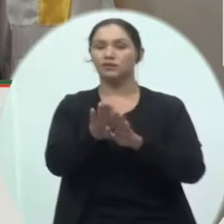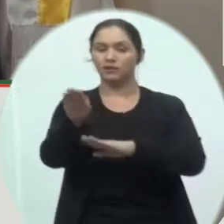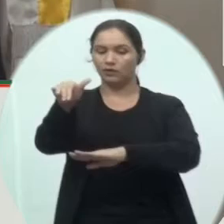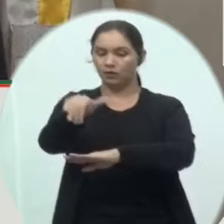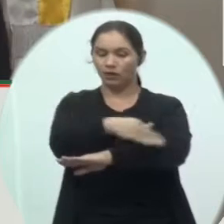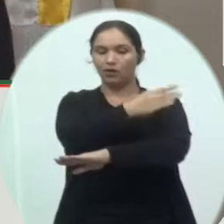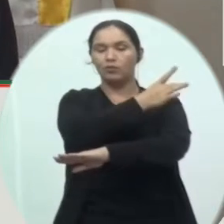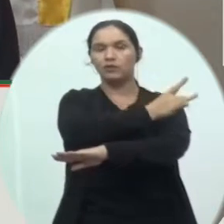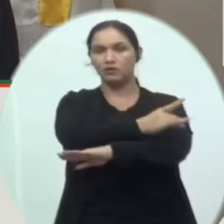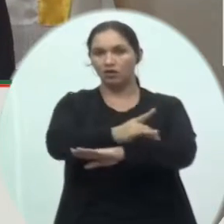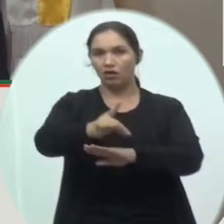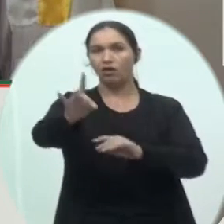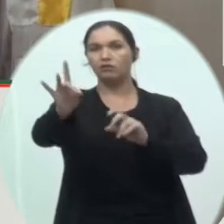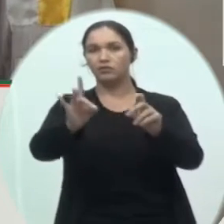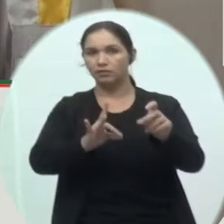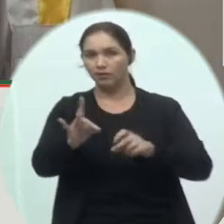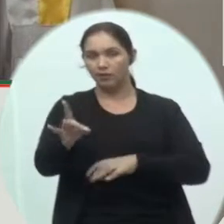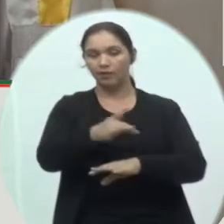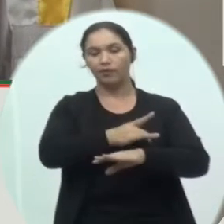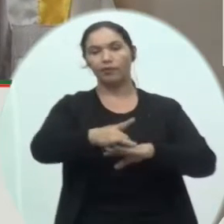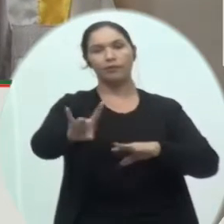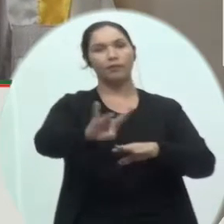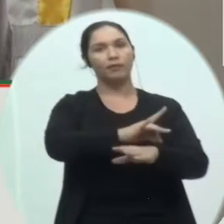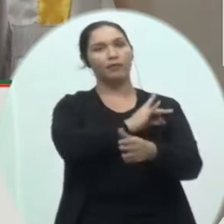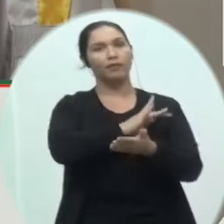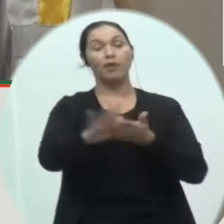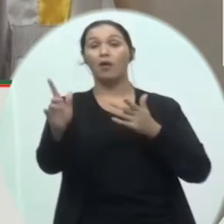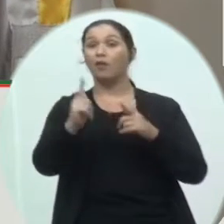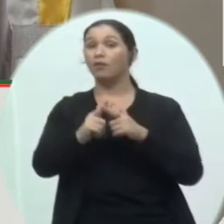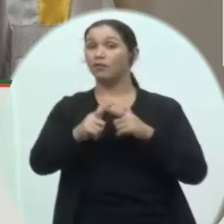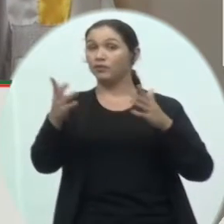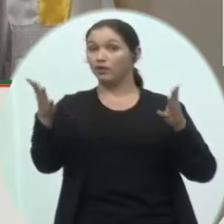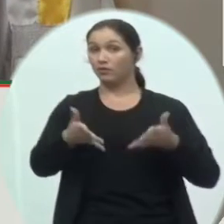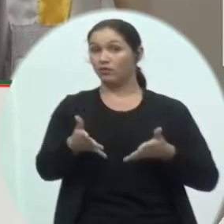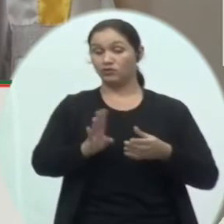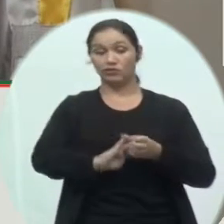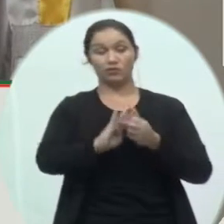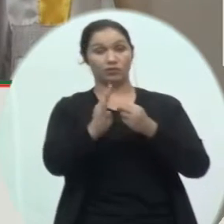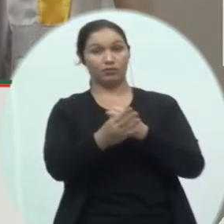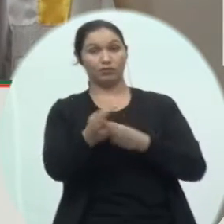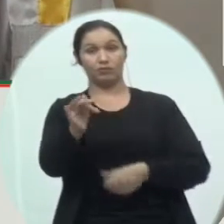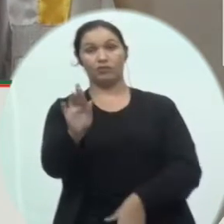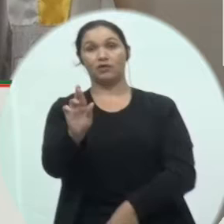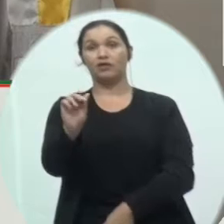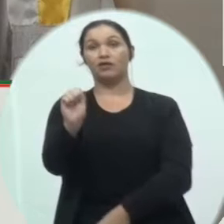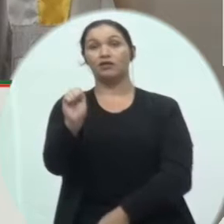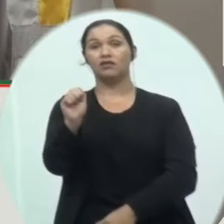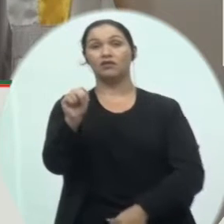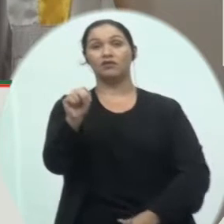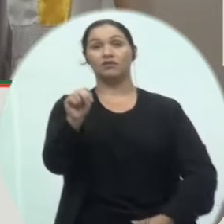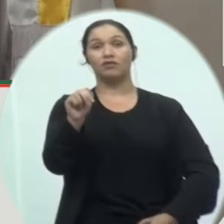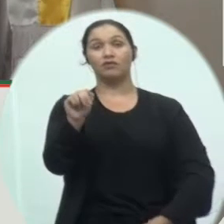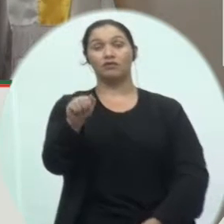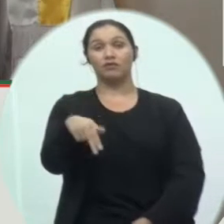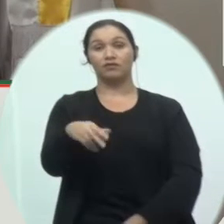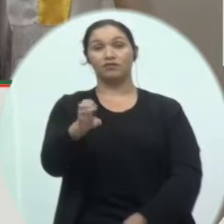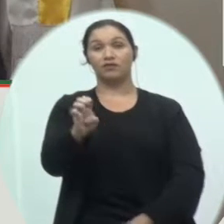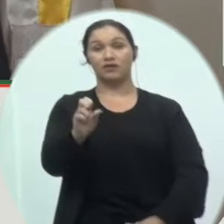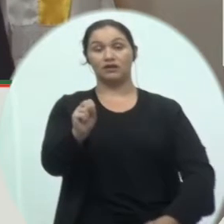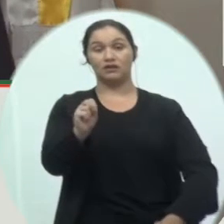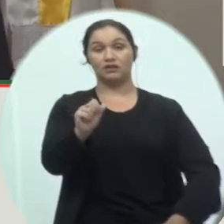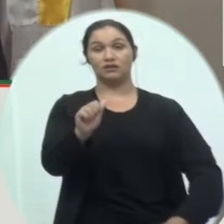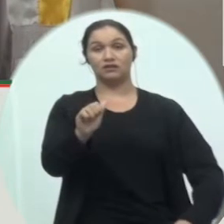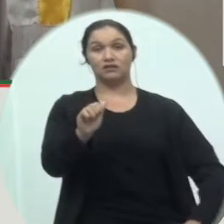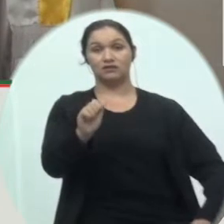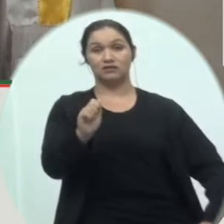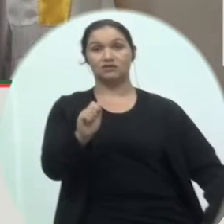ruas ali, porque o bairro Francesa hoje é o cartão de entrada do distrito do Rio Maina. É um dos